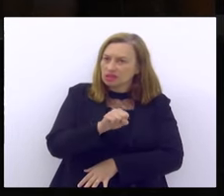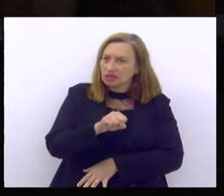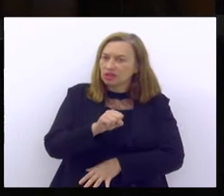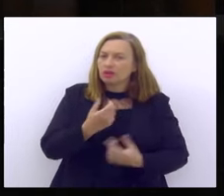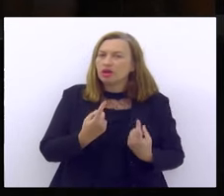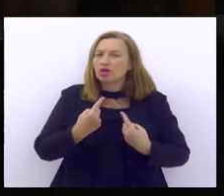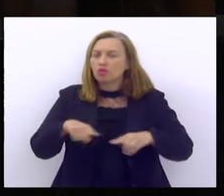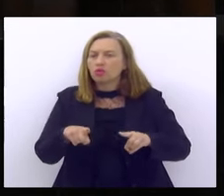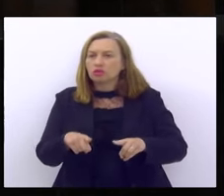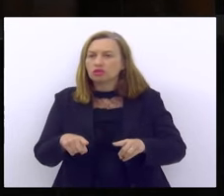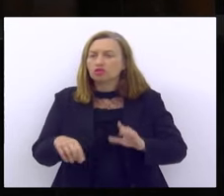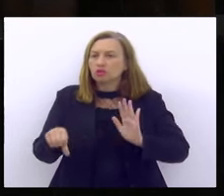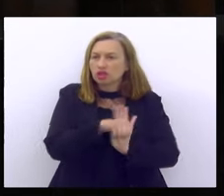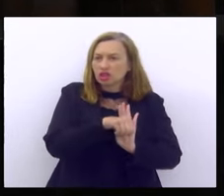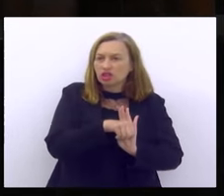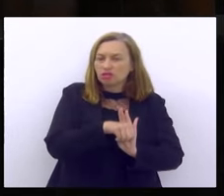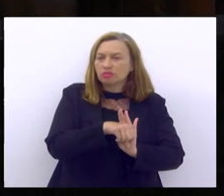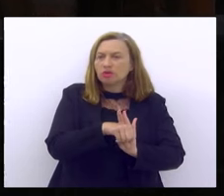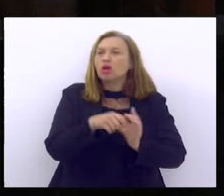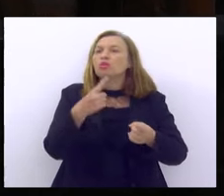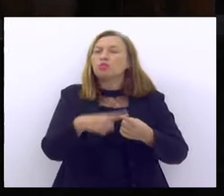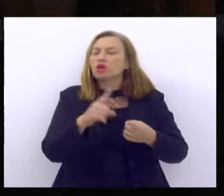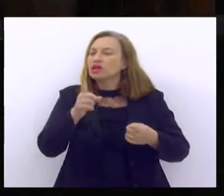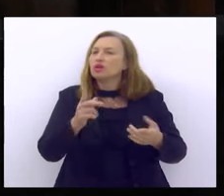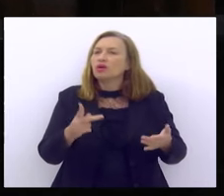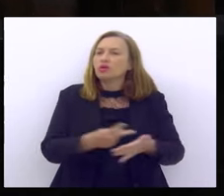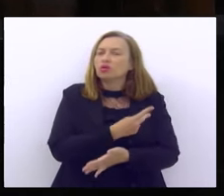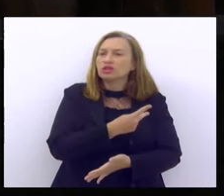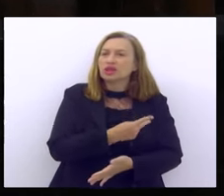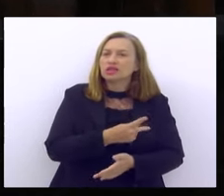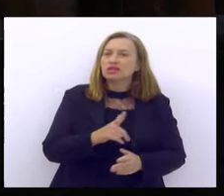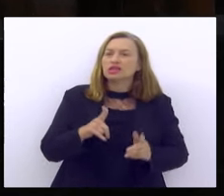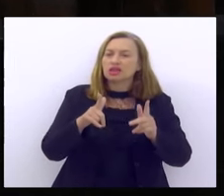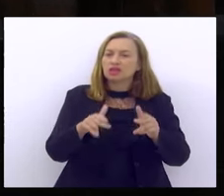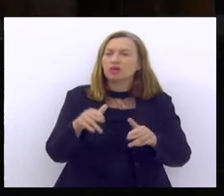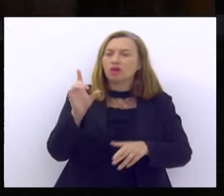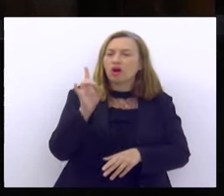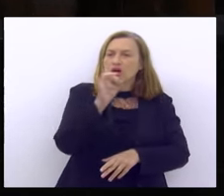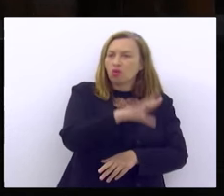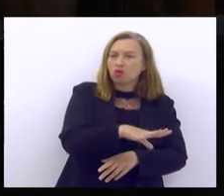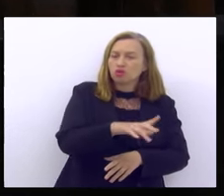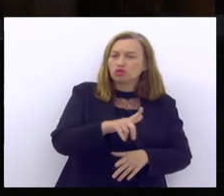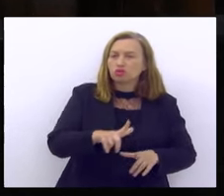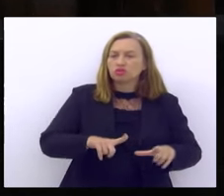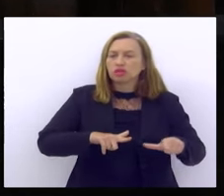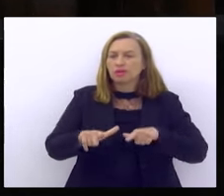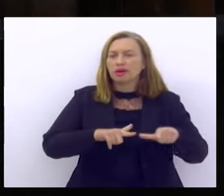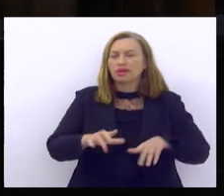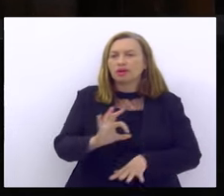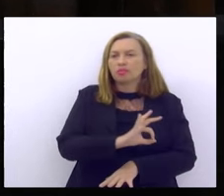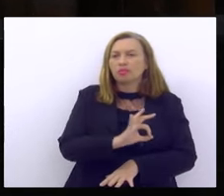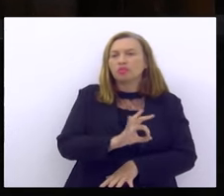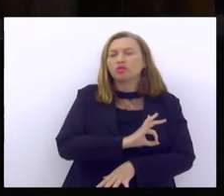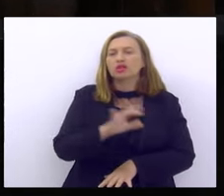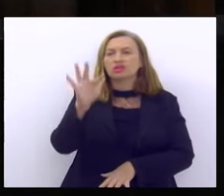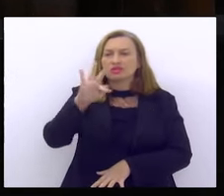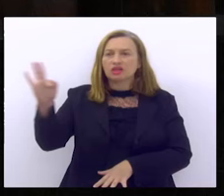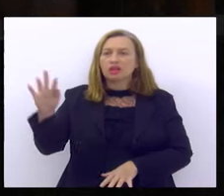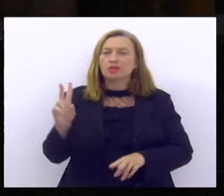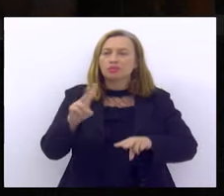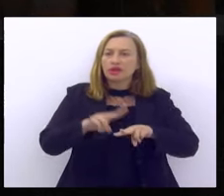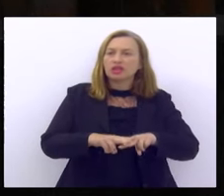combater o crime organizado, por que que elas não acontecem, como aconteceu a última ação da Polícia Federal, que apreendeu